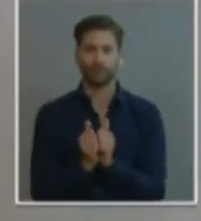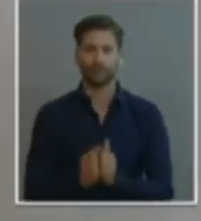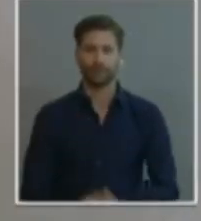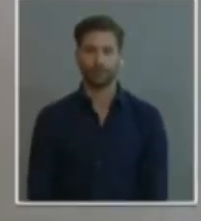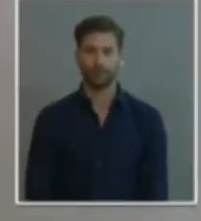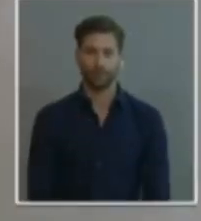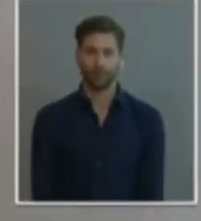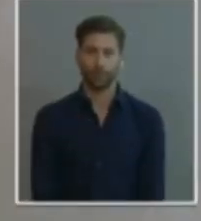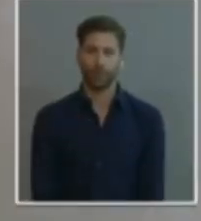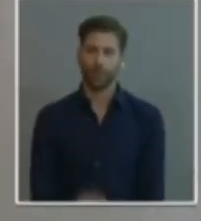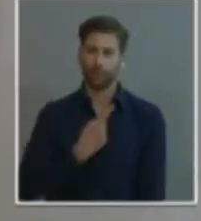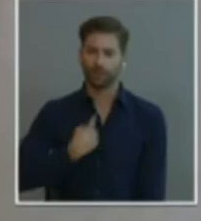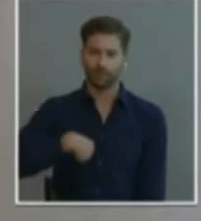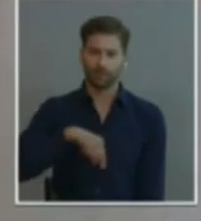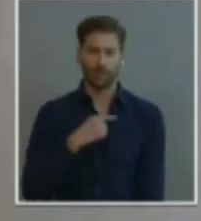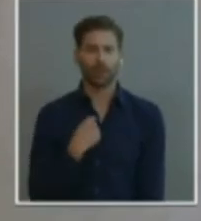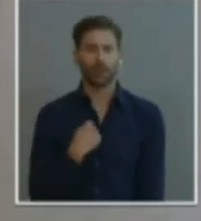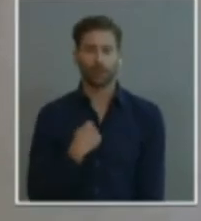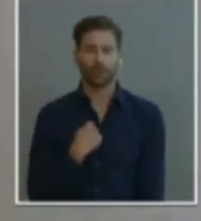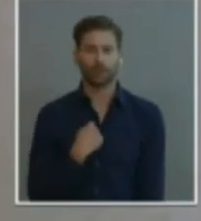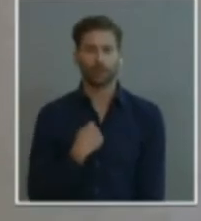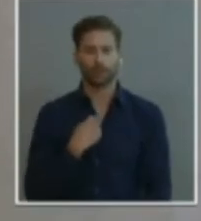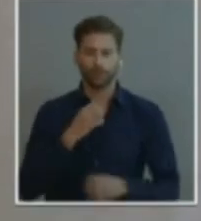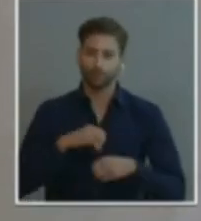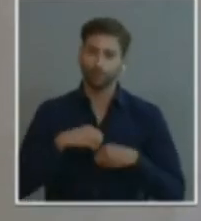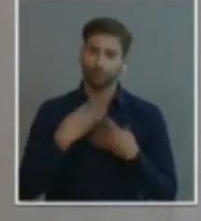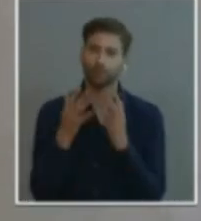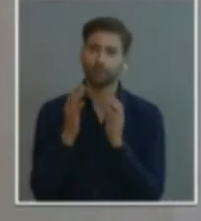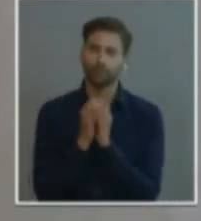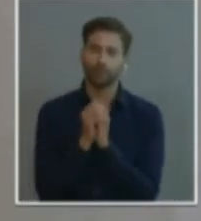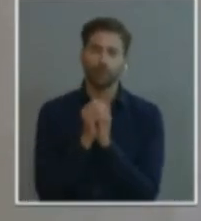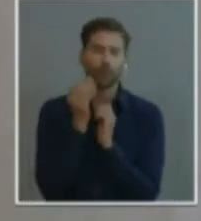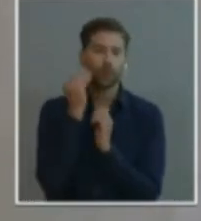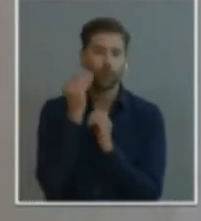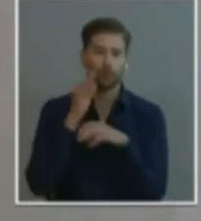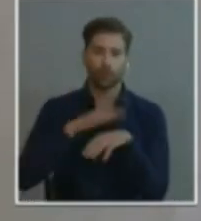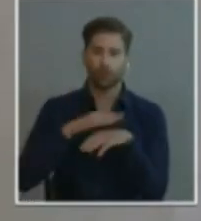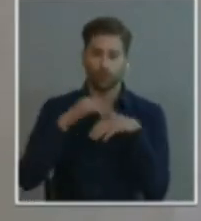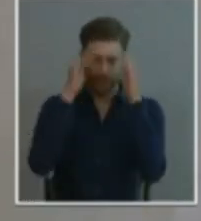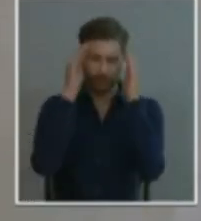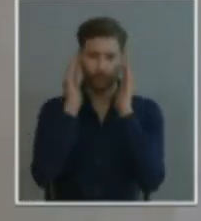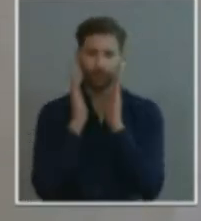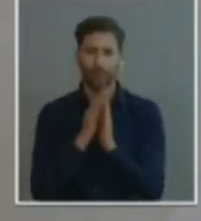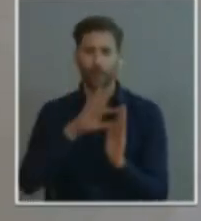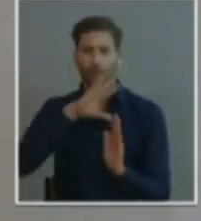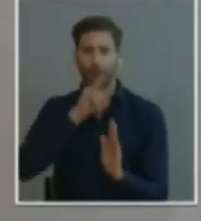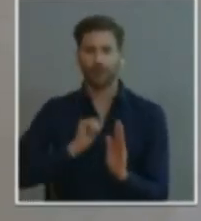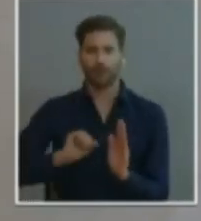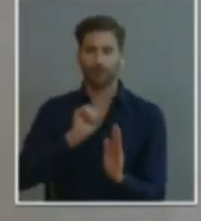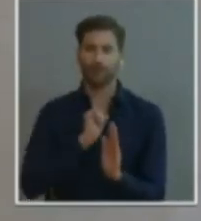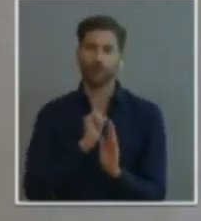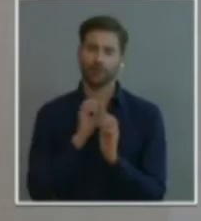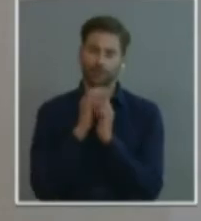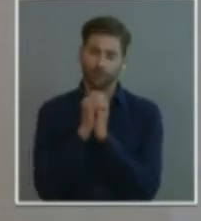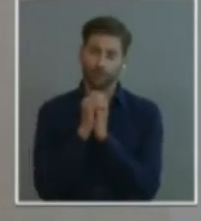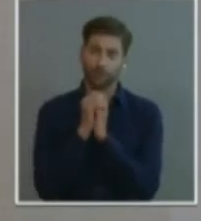E fazemos tudo isto por intercessão daquela que, como mãe, também vela por nós.